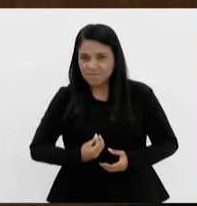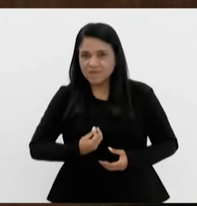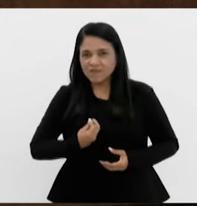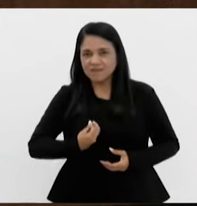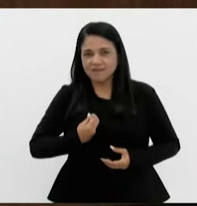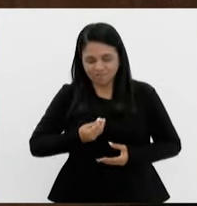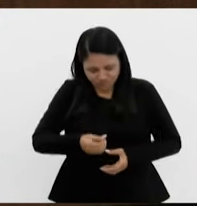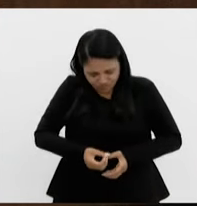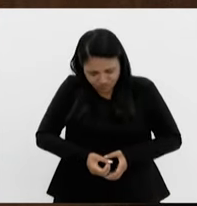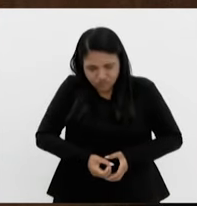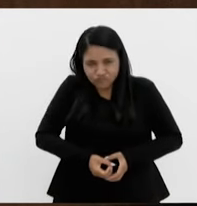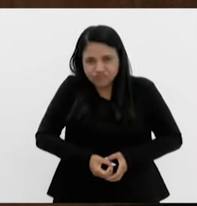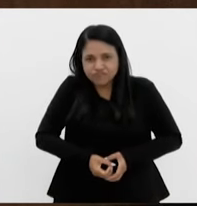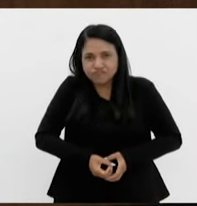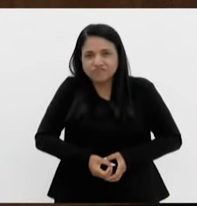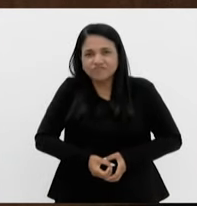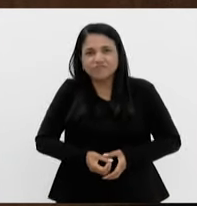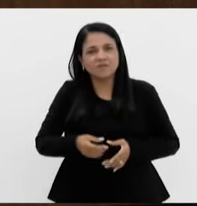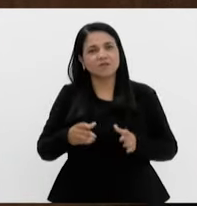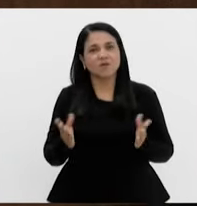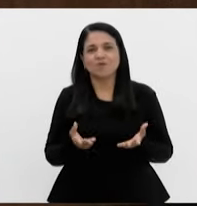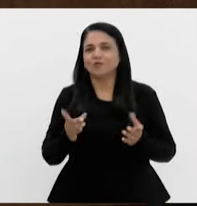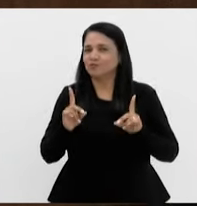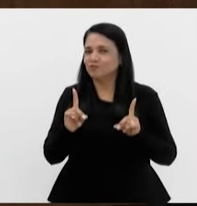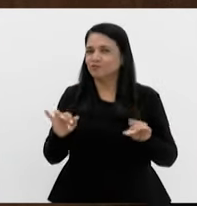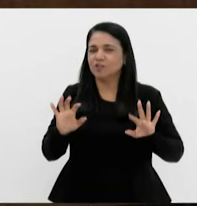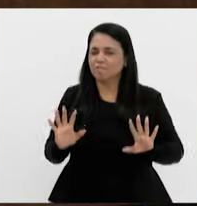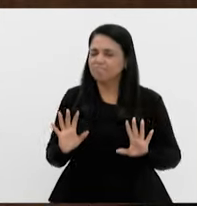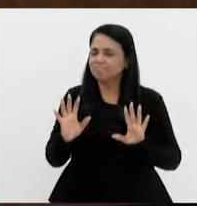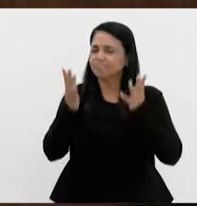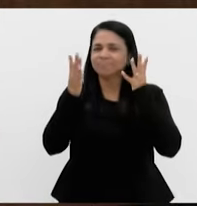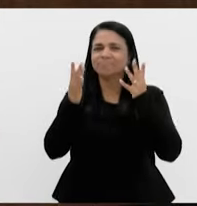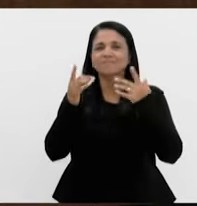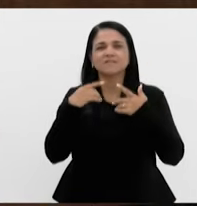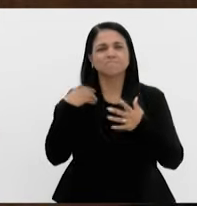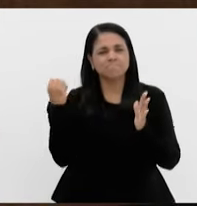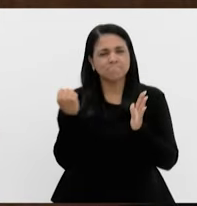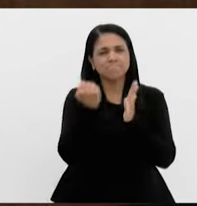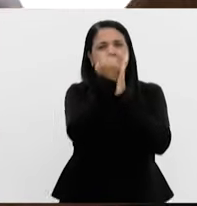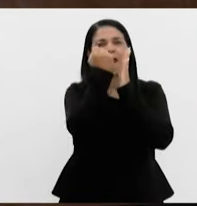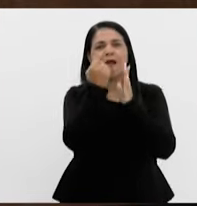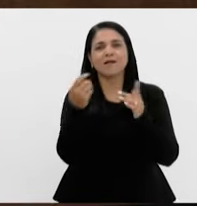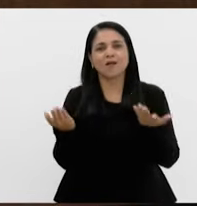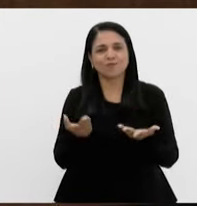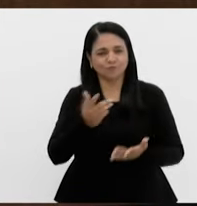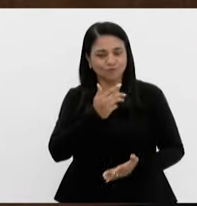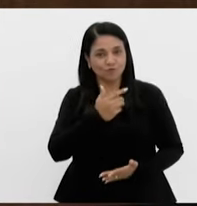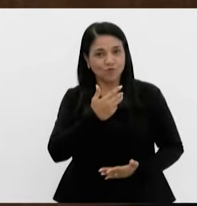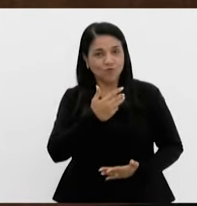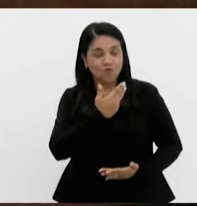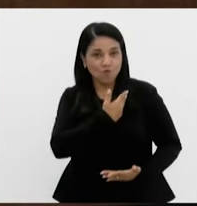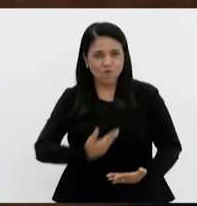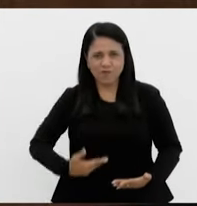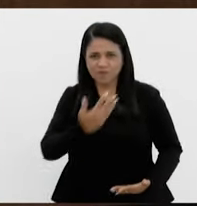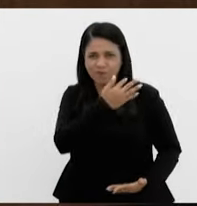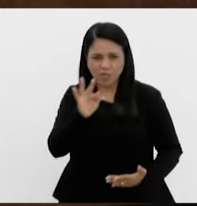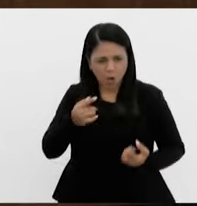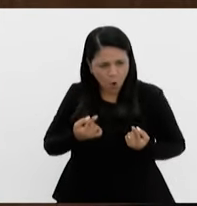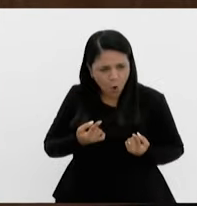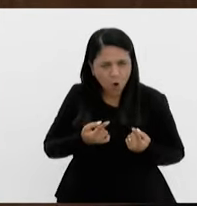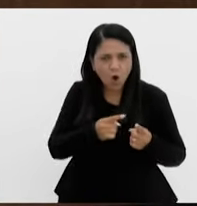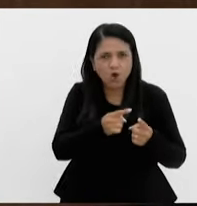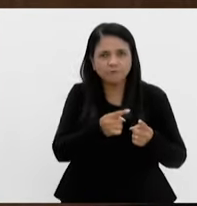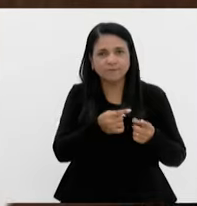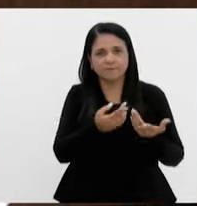né numa data tão importante tão marcante onde a gente tá vendo todo o governo federal Remar contra essa vida